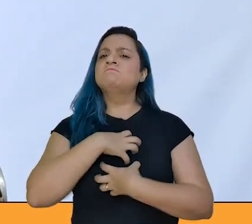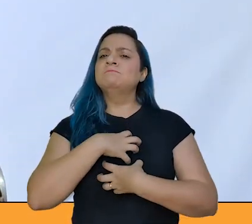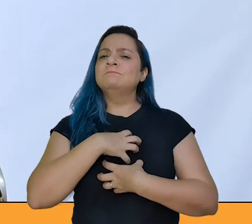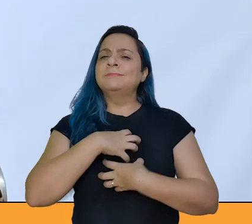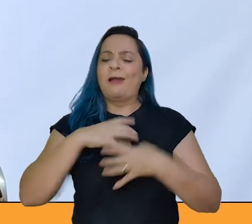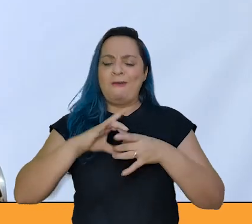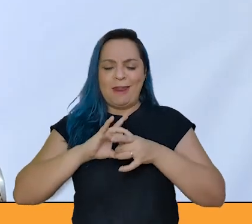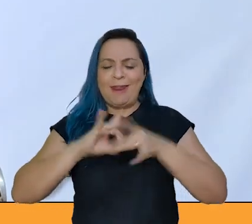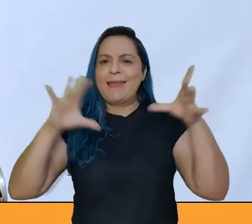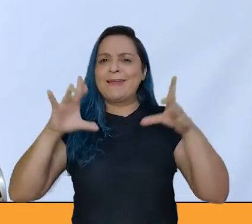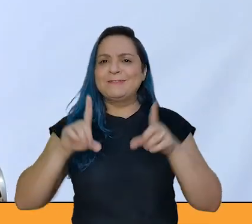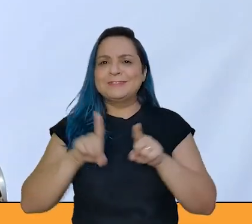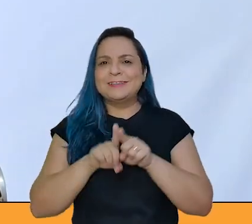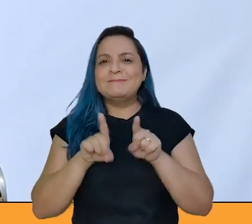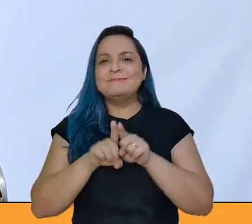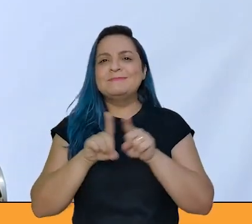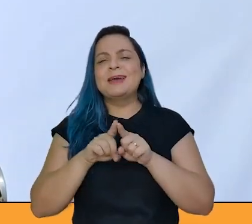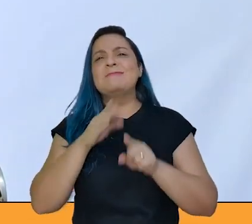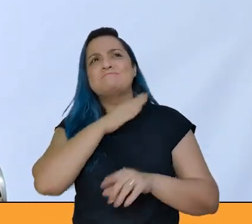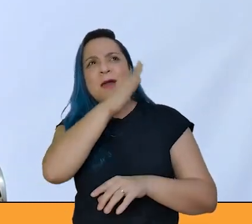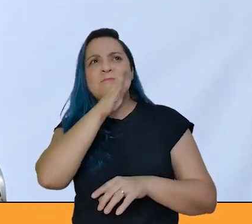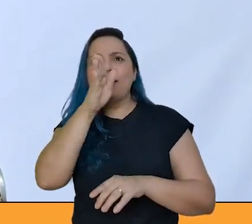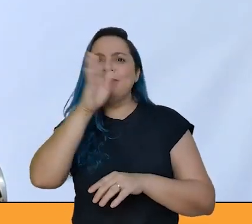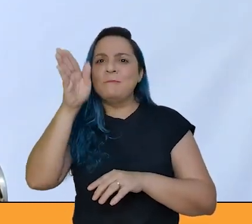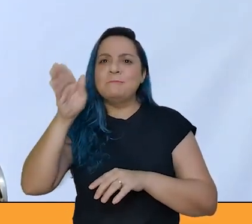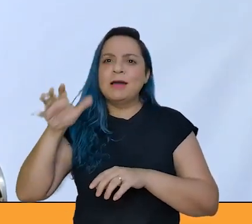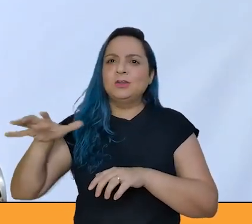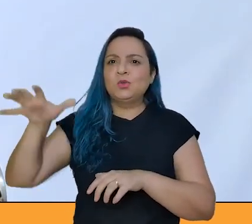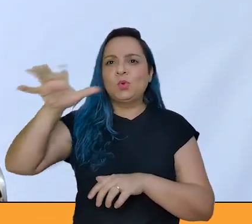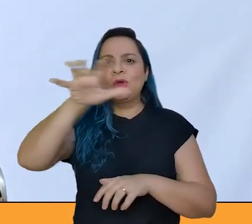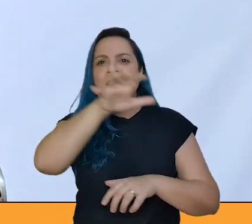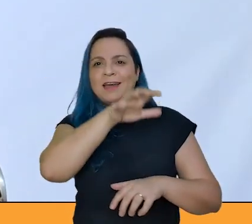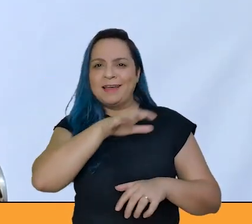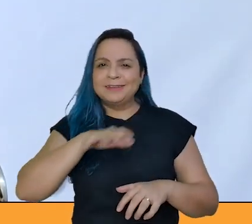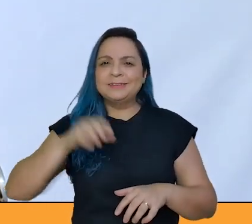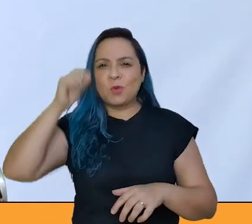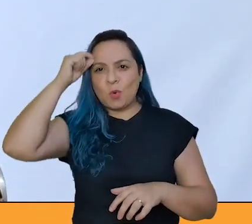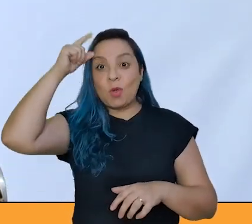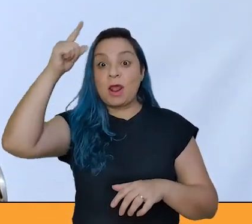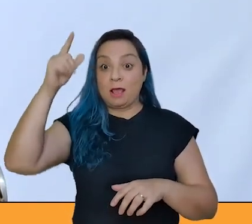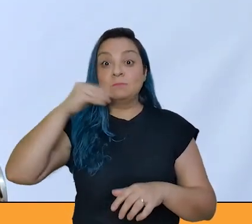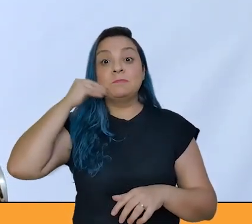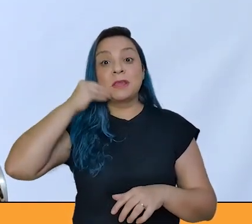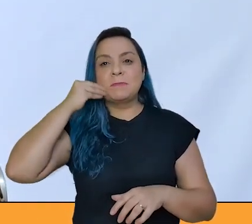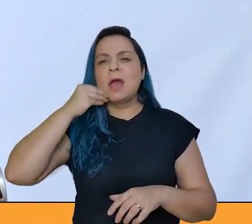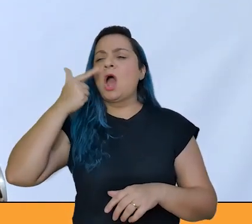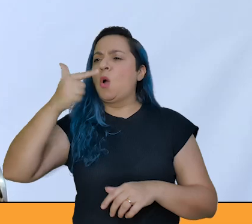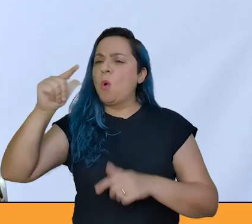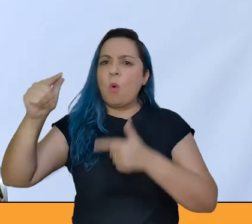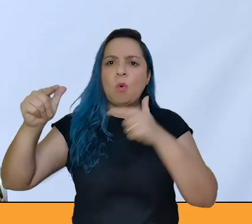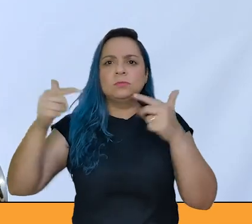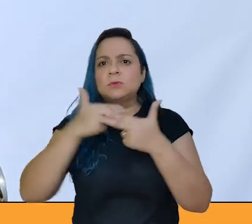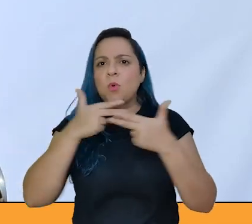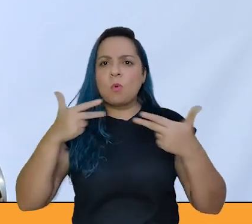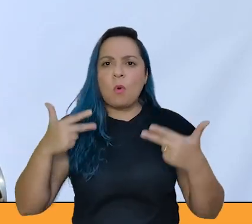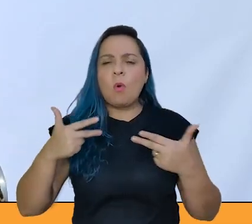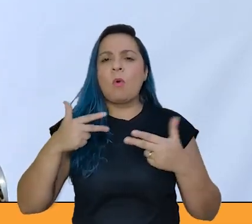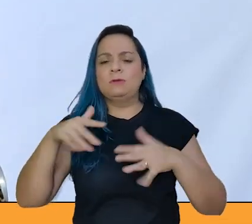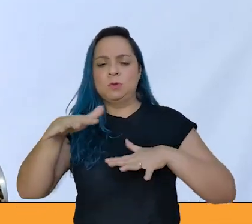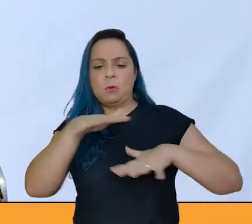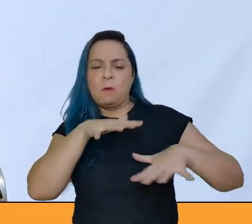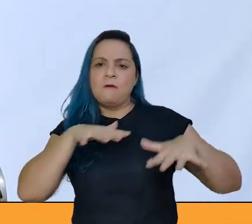confortáveis também para adentrar determinados lugares, para adentrar determinados espaços, para experimentar outras possibilidades, para